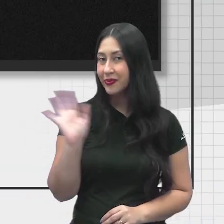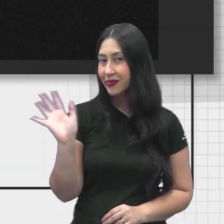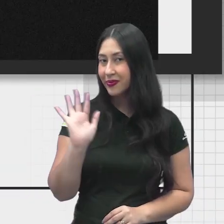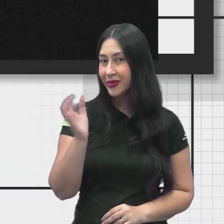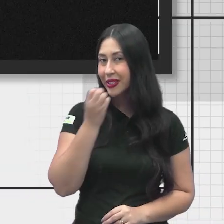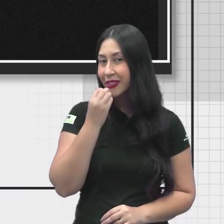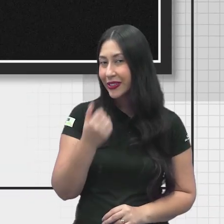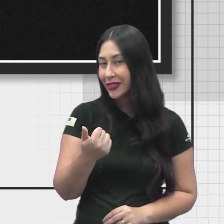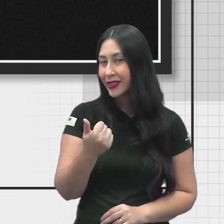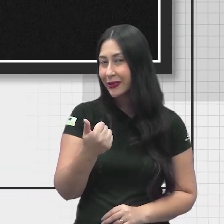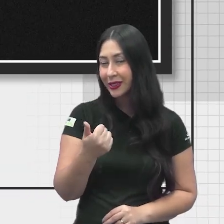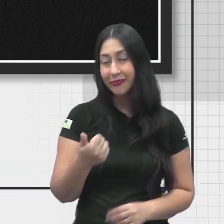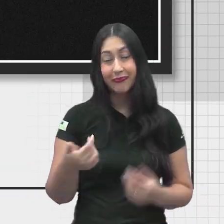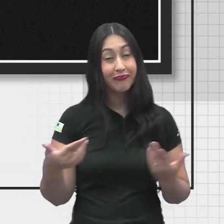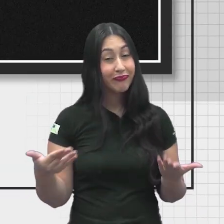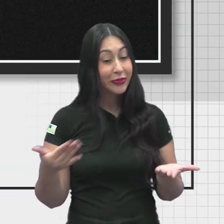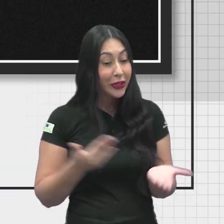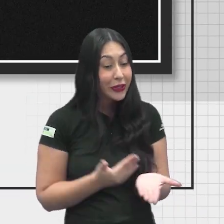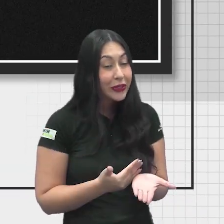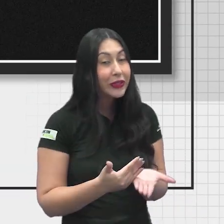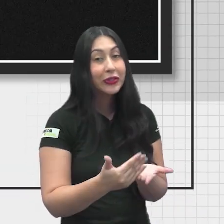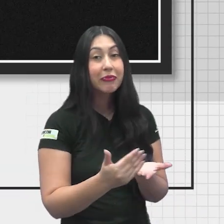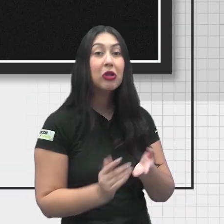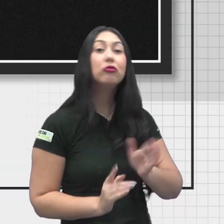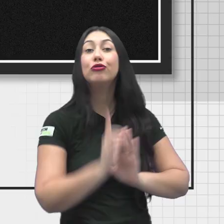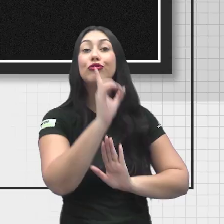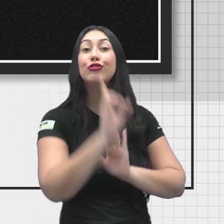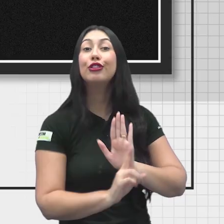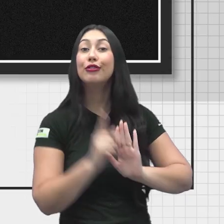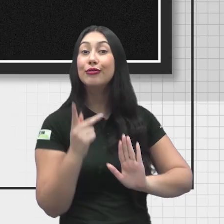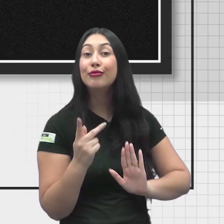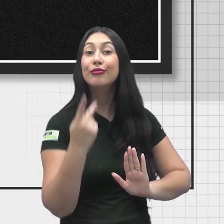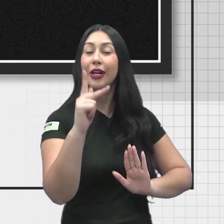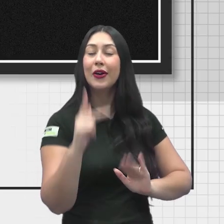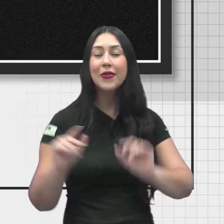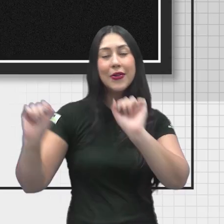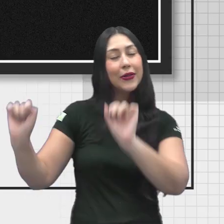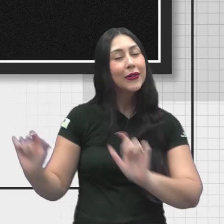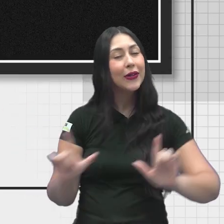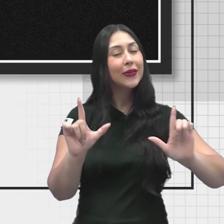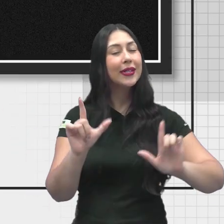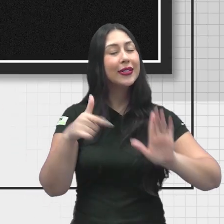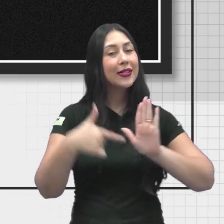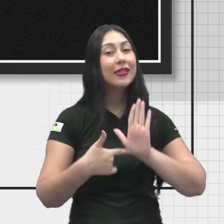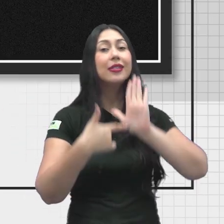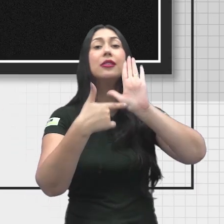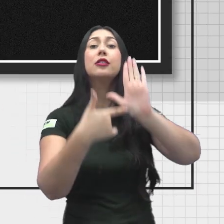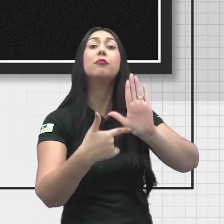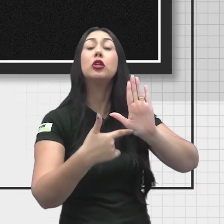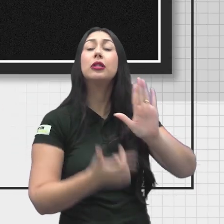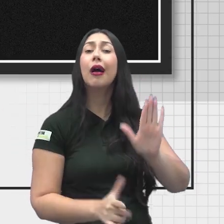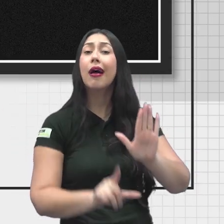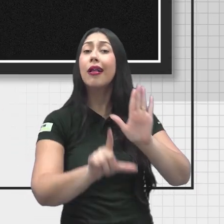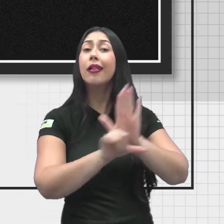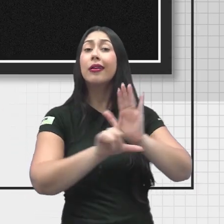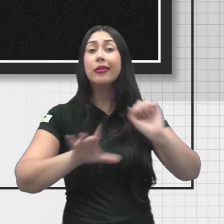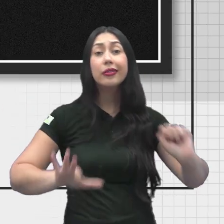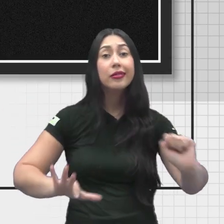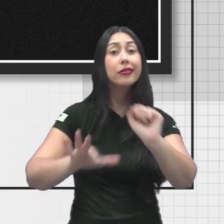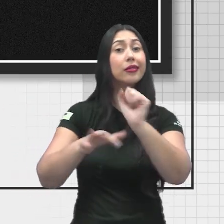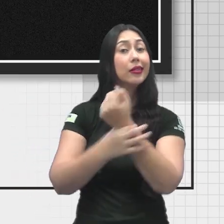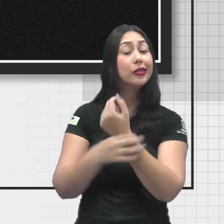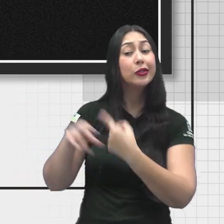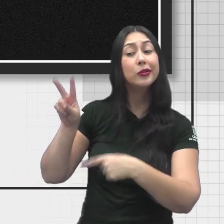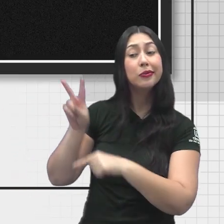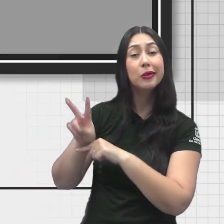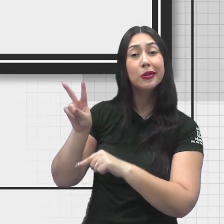Olá, pessoal, tudo bem por aí? Está no ar mais um Seu Direito, o quadro que mostra para você quais as leis que